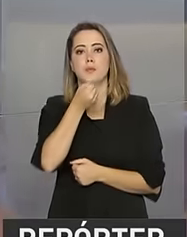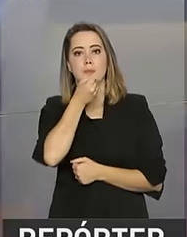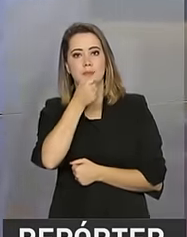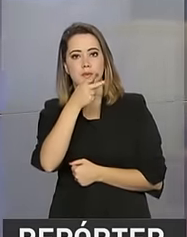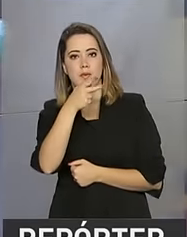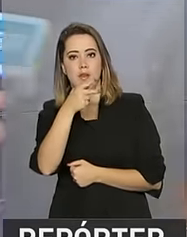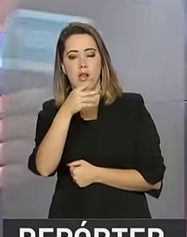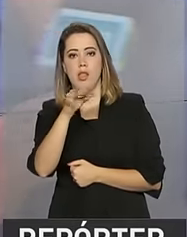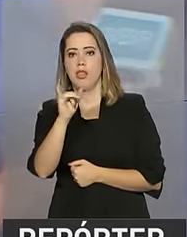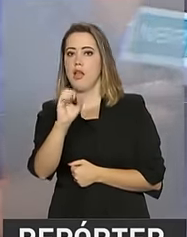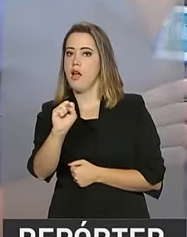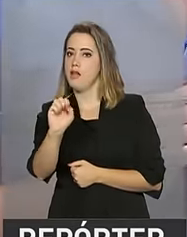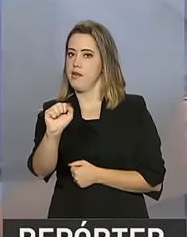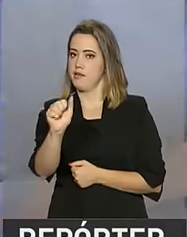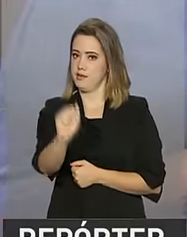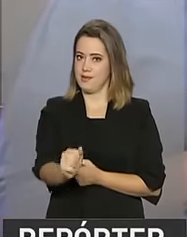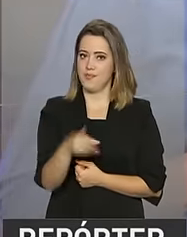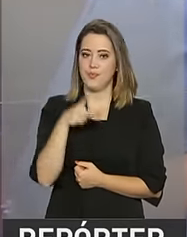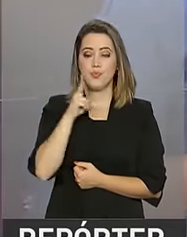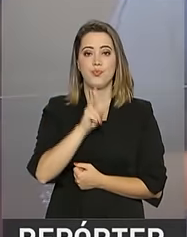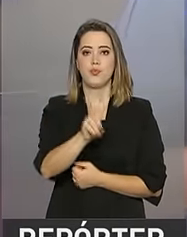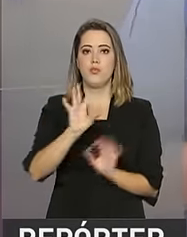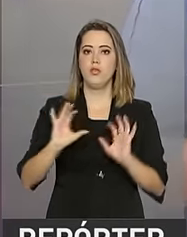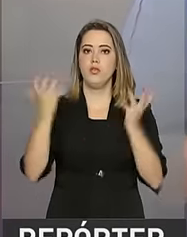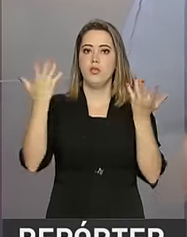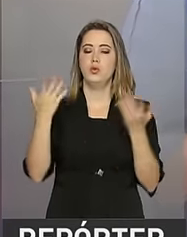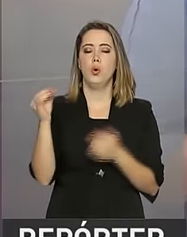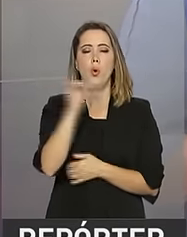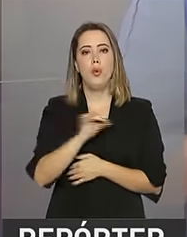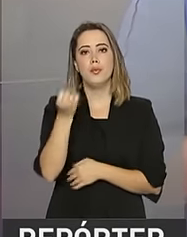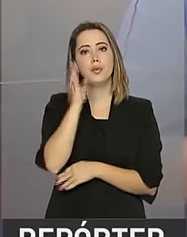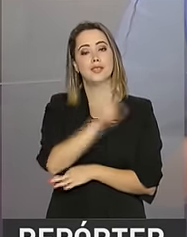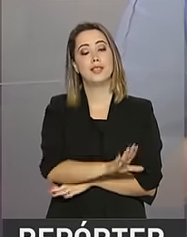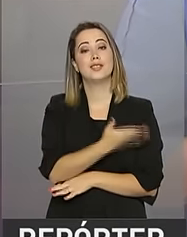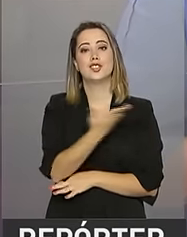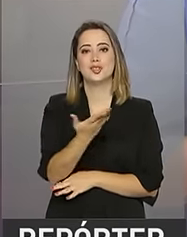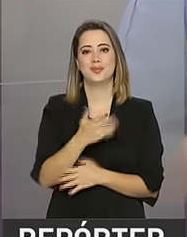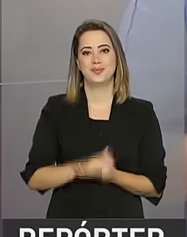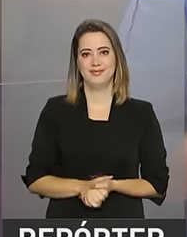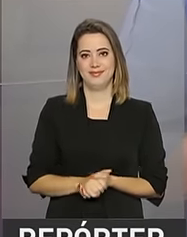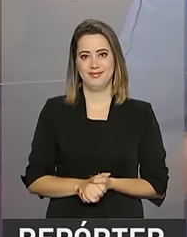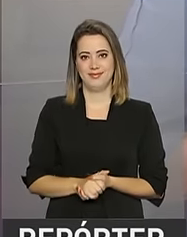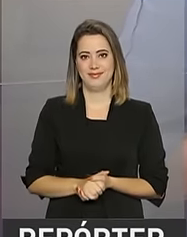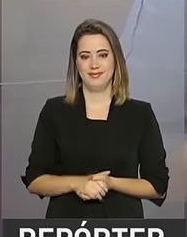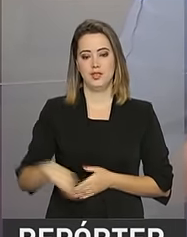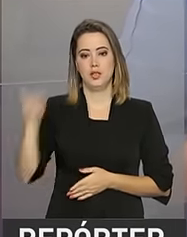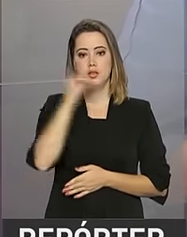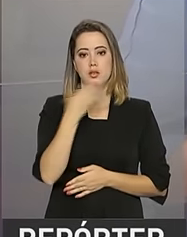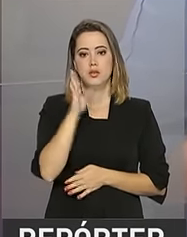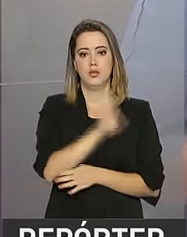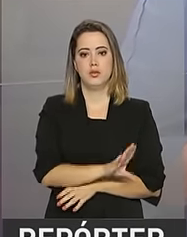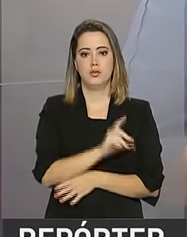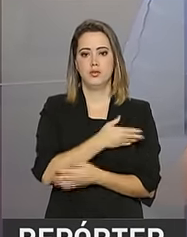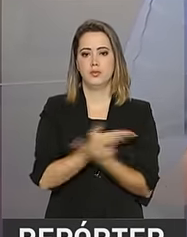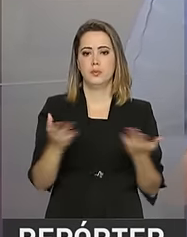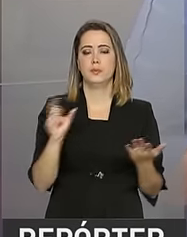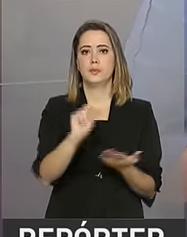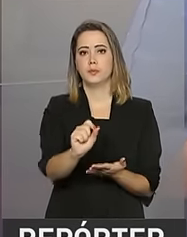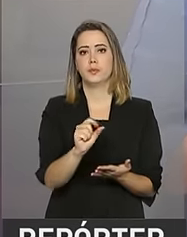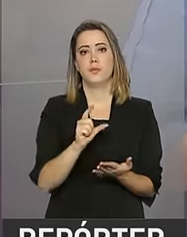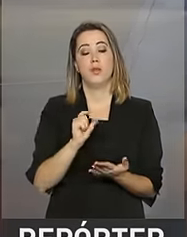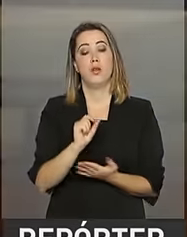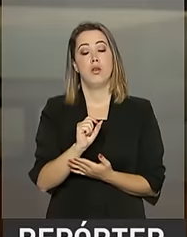repórter Taíssa dias que acompanhou essa cerimônia Olá Taíssa boa tarde para você olá Roberto Boa tarde Boa tarde a